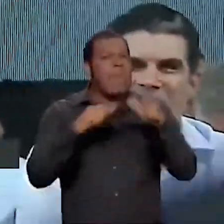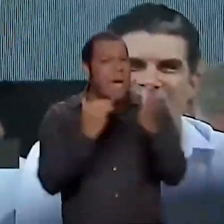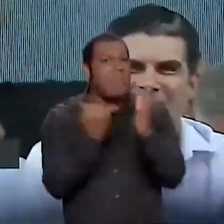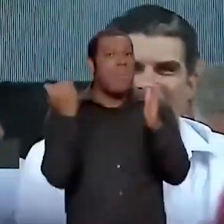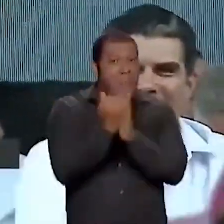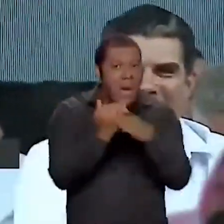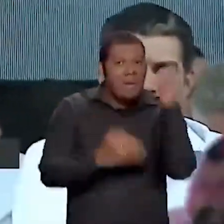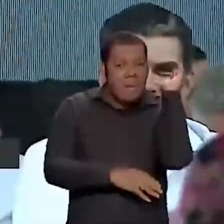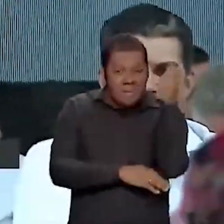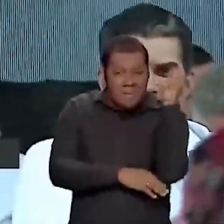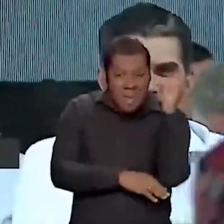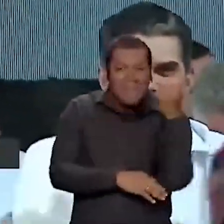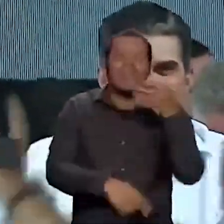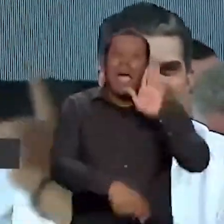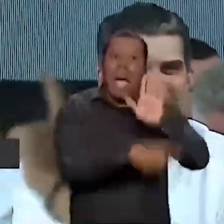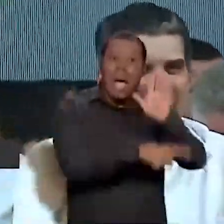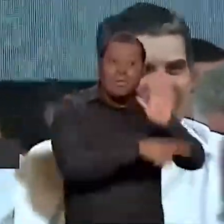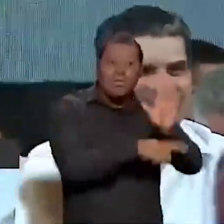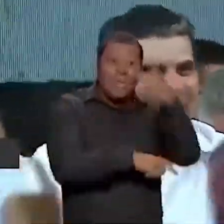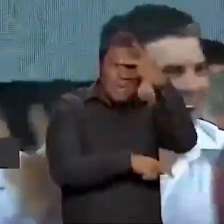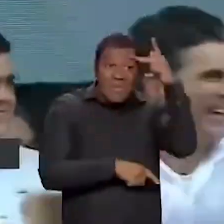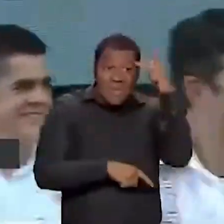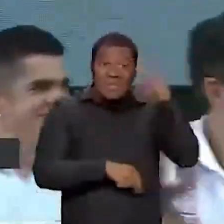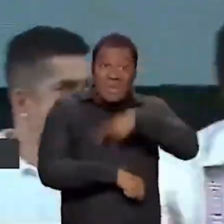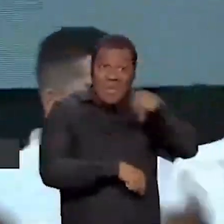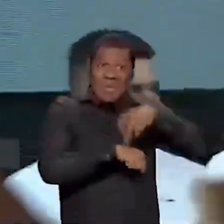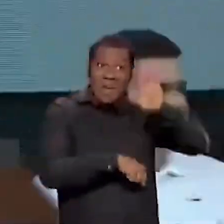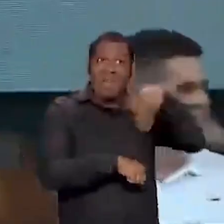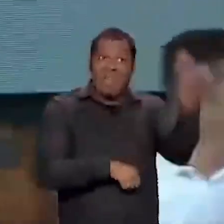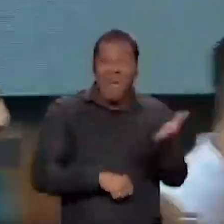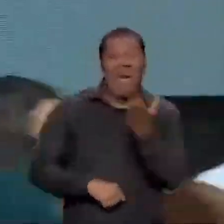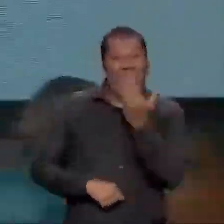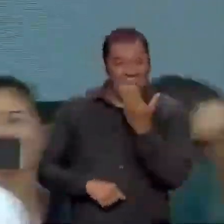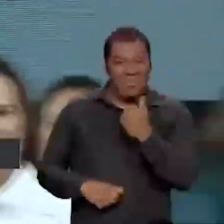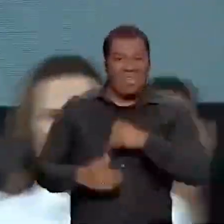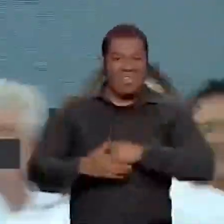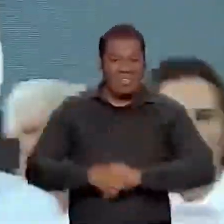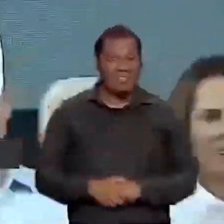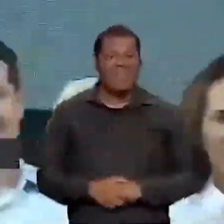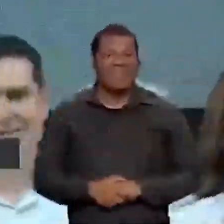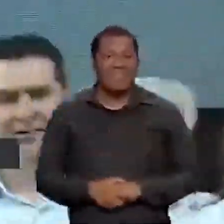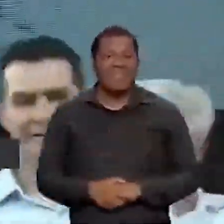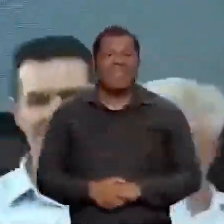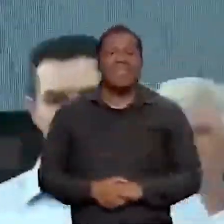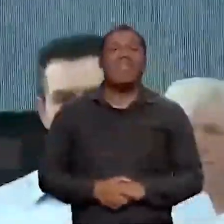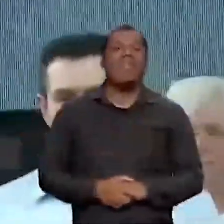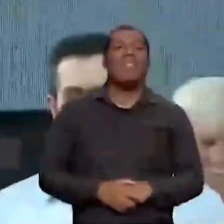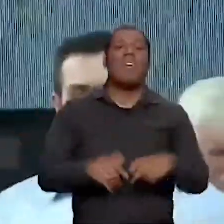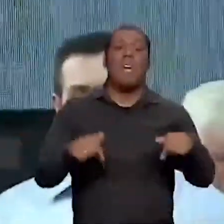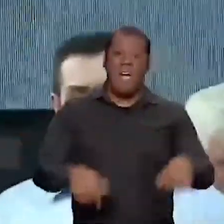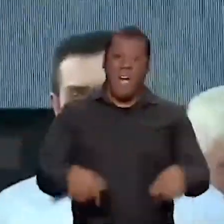para essa gente. Pode se preparar, porque nós vamos fazer